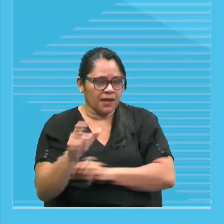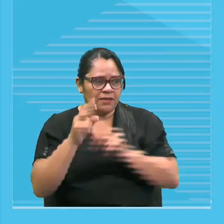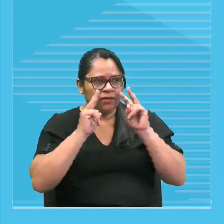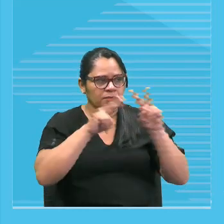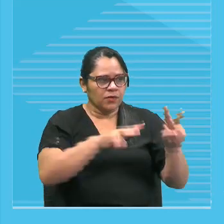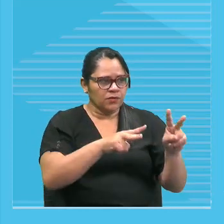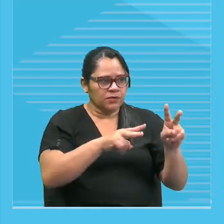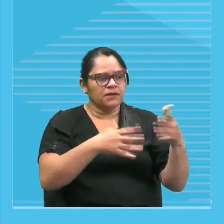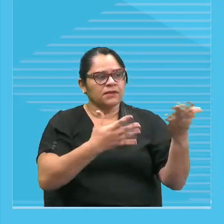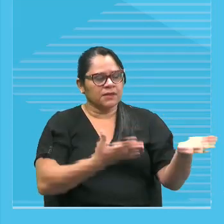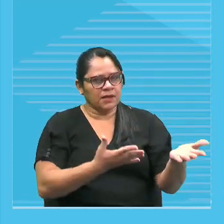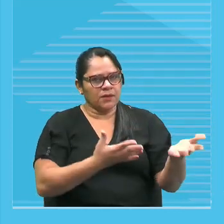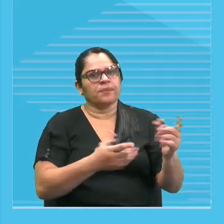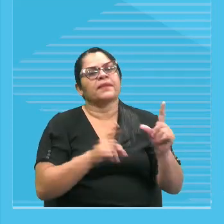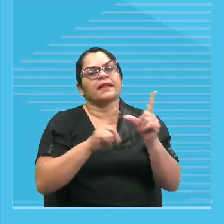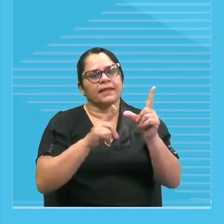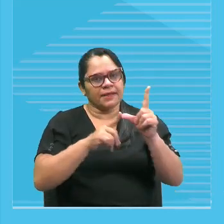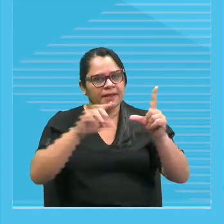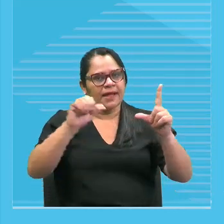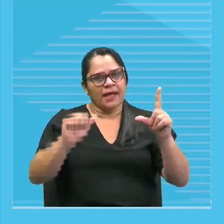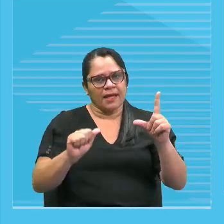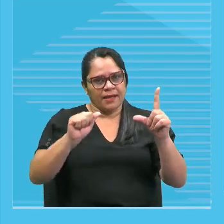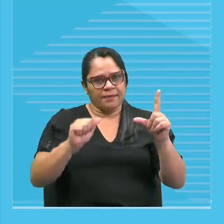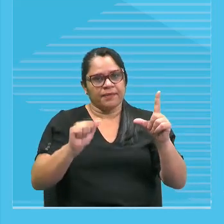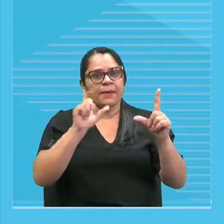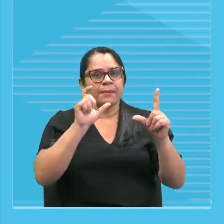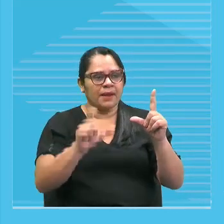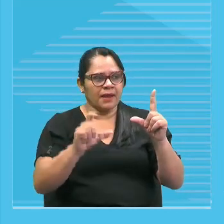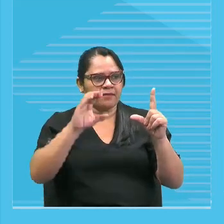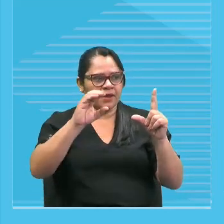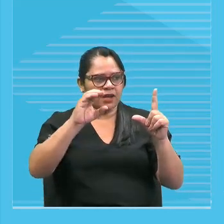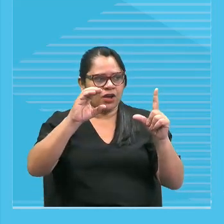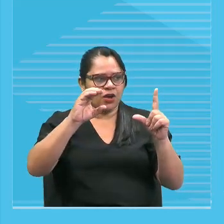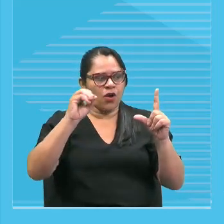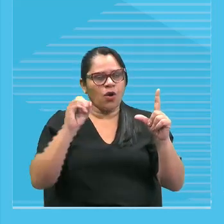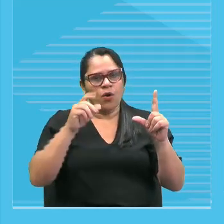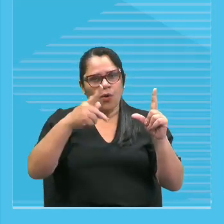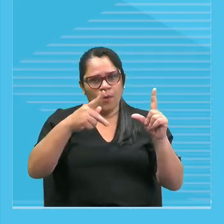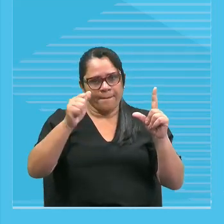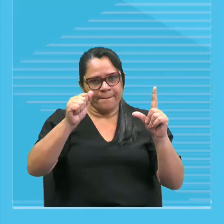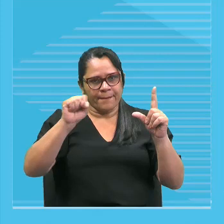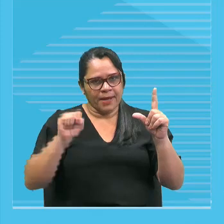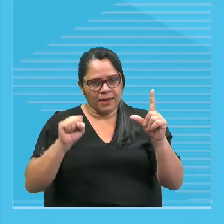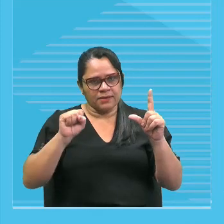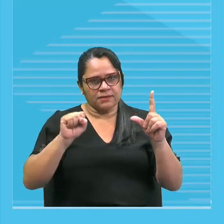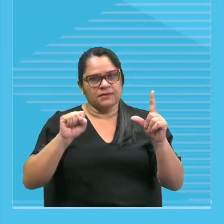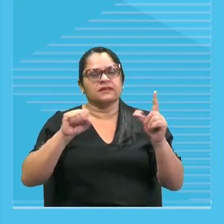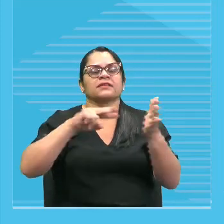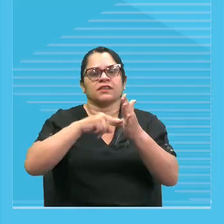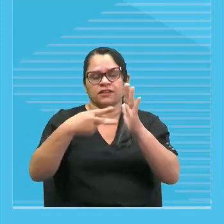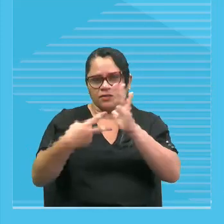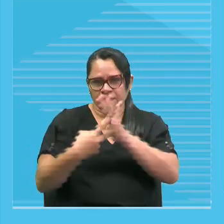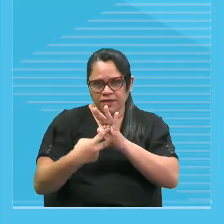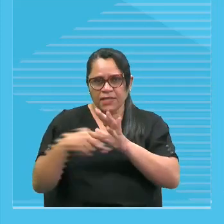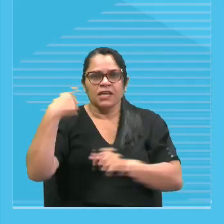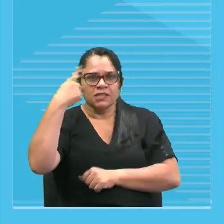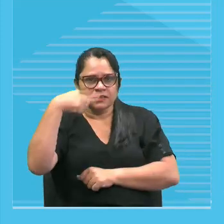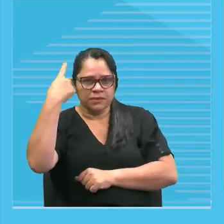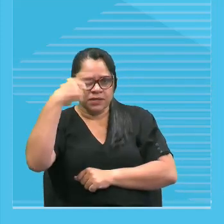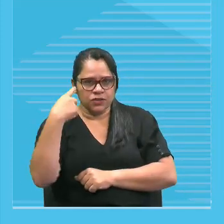na letra a palavra copas tá copa em espanhol significa